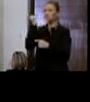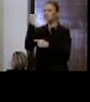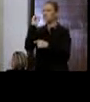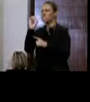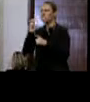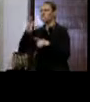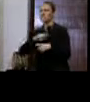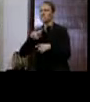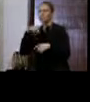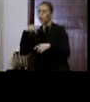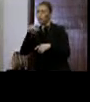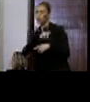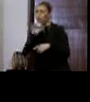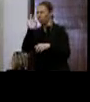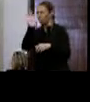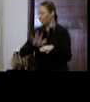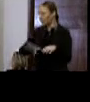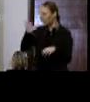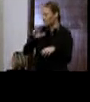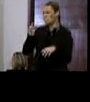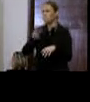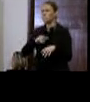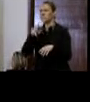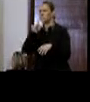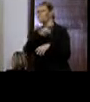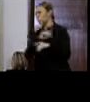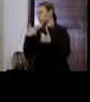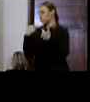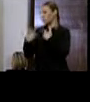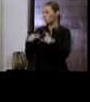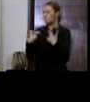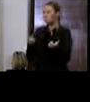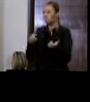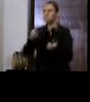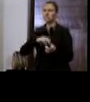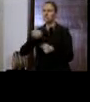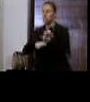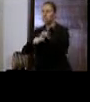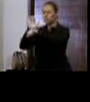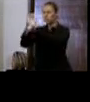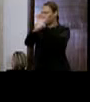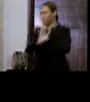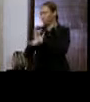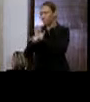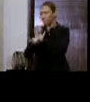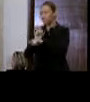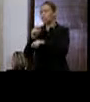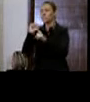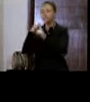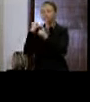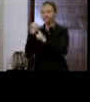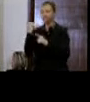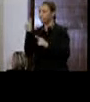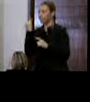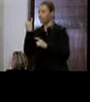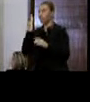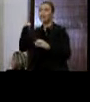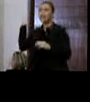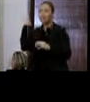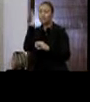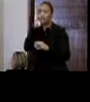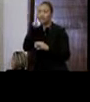Trabalho, se é o Ministério Público Federal, se é o Ministério Público dos Estados. A sociedade quer saber que o Ministério